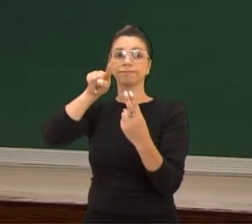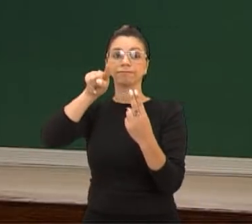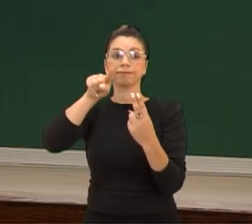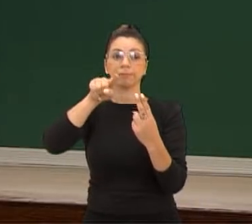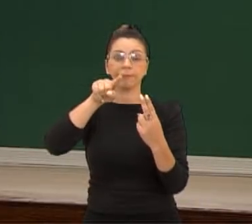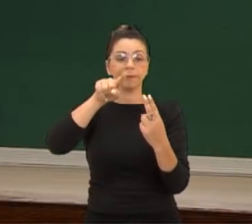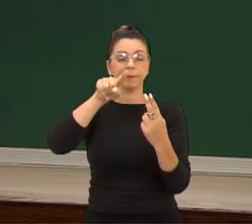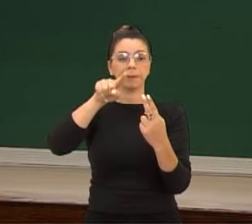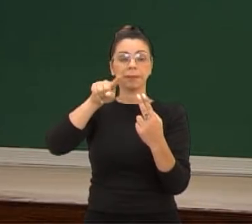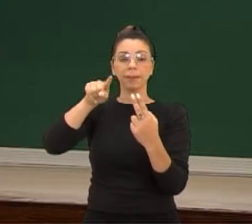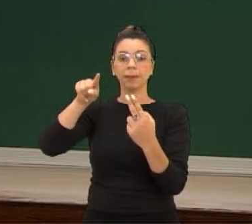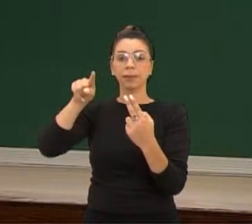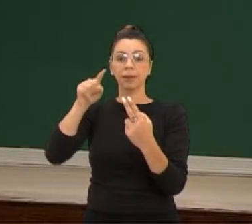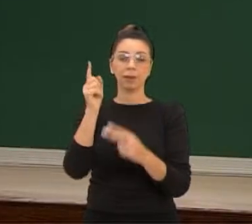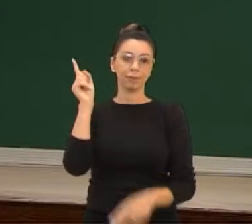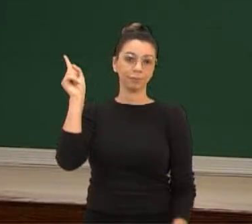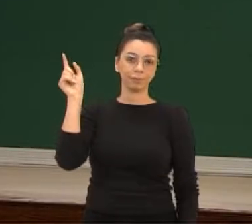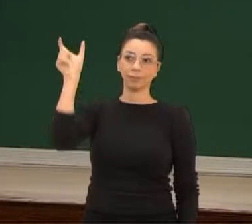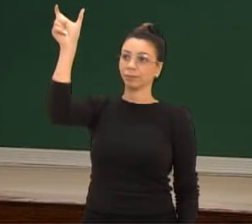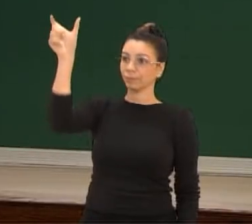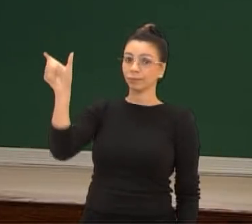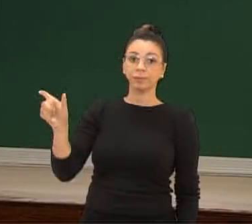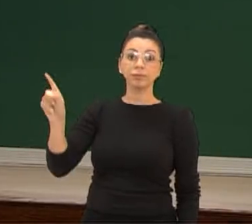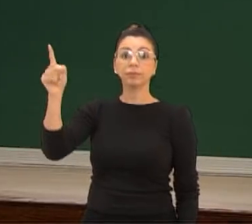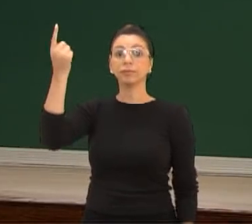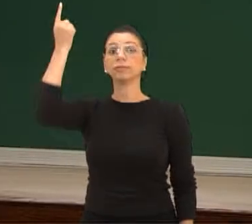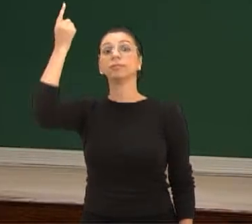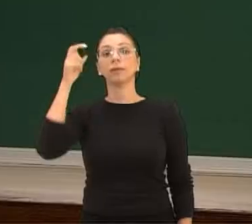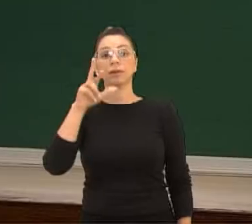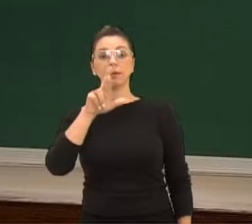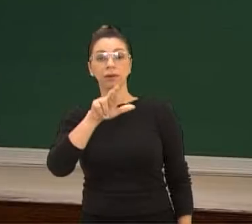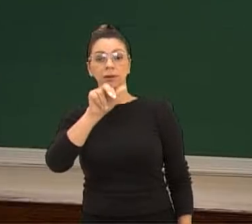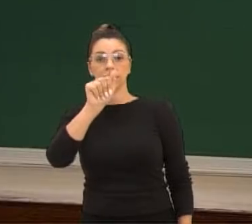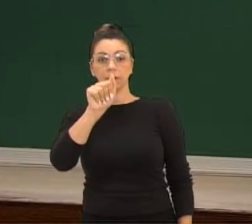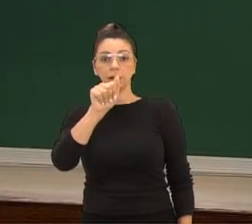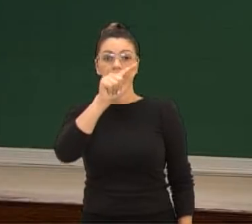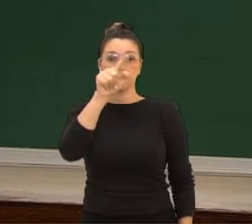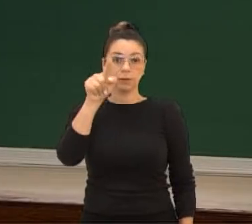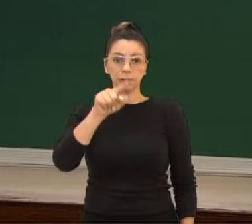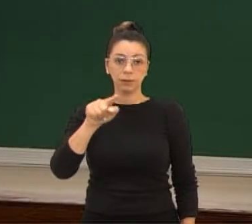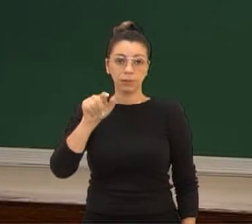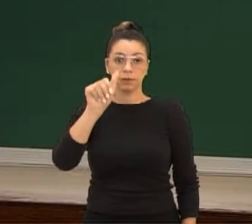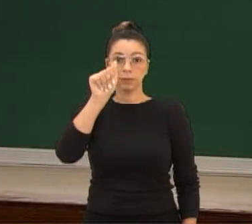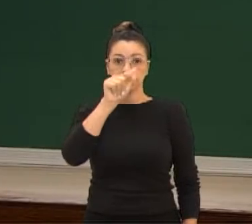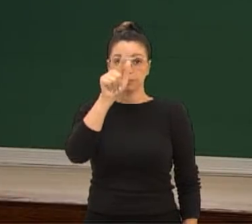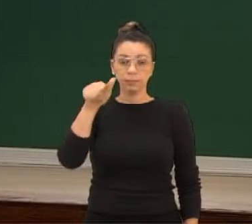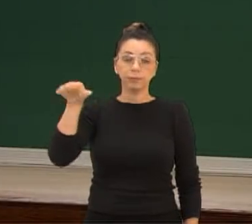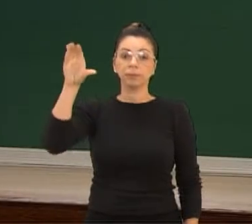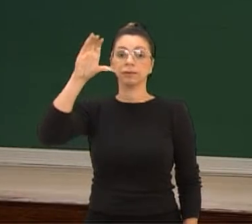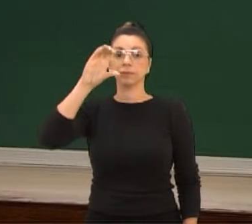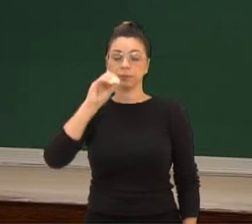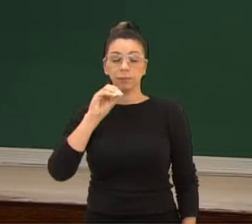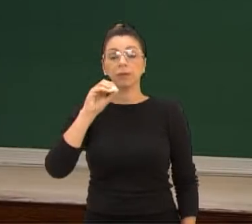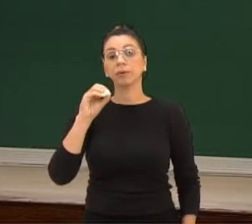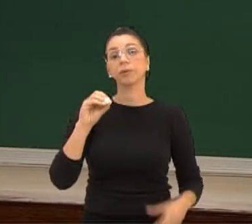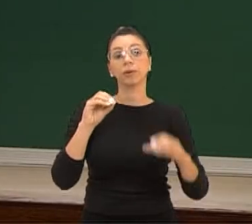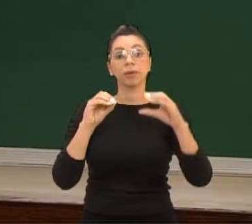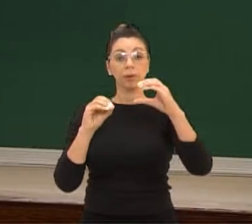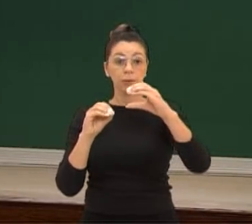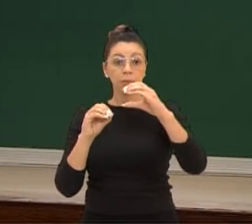aquela última coluna, tá? Que é a razão do comprimento dividido pelo